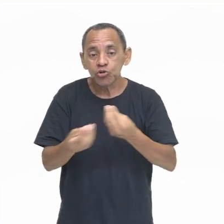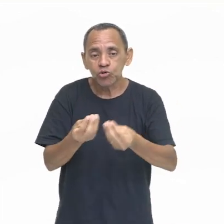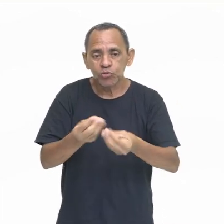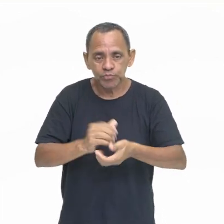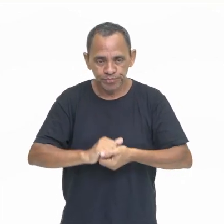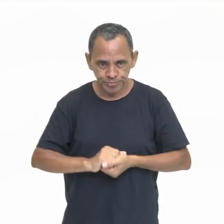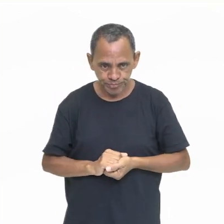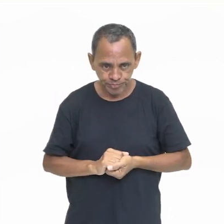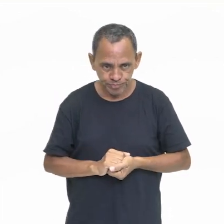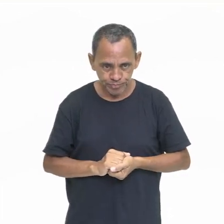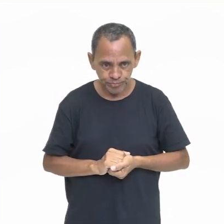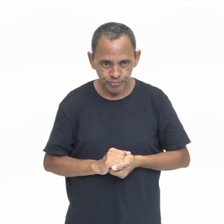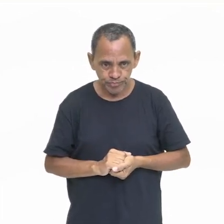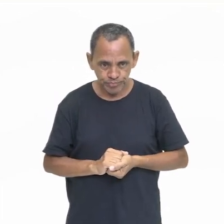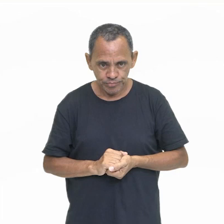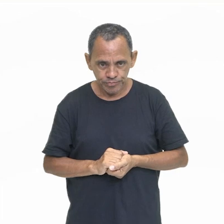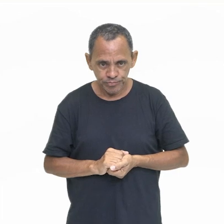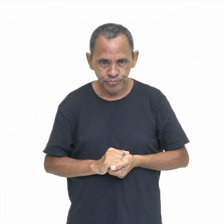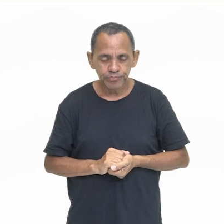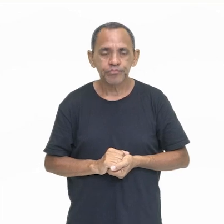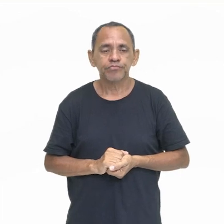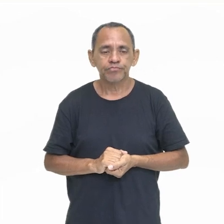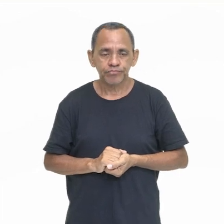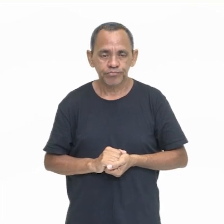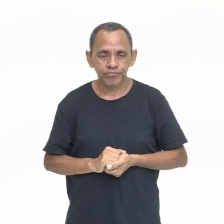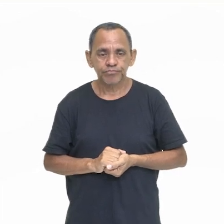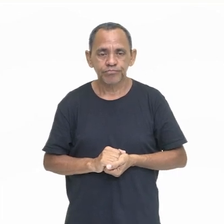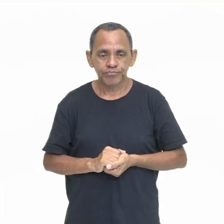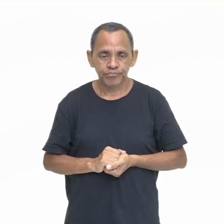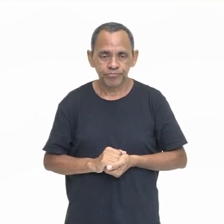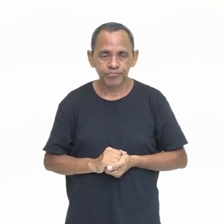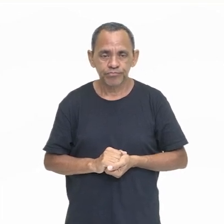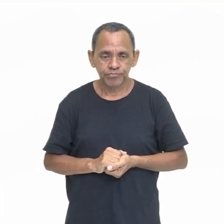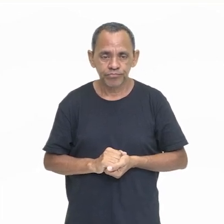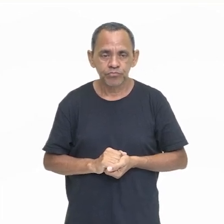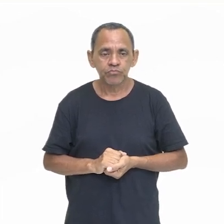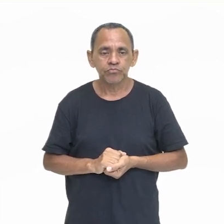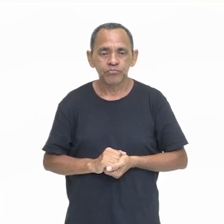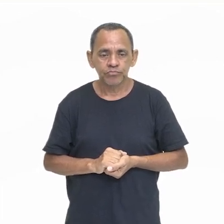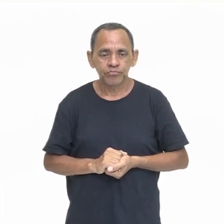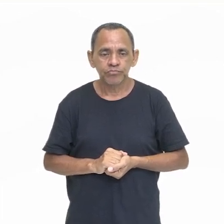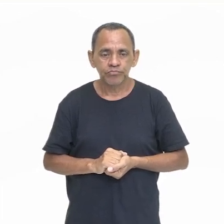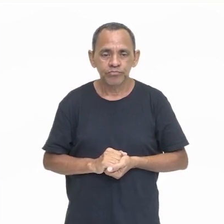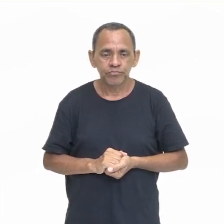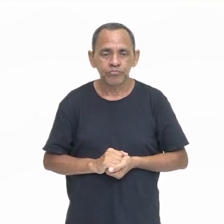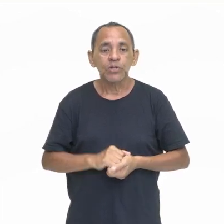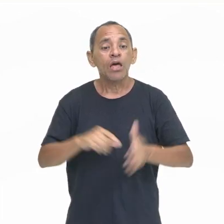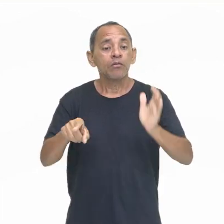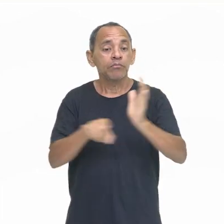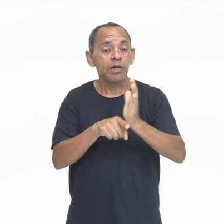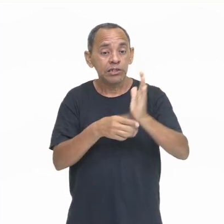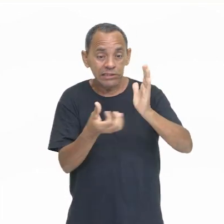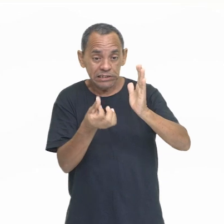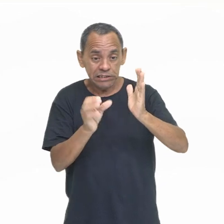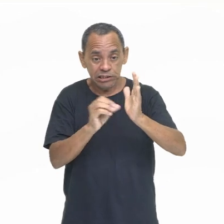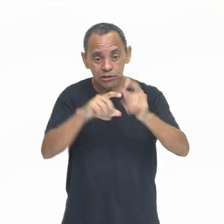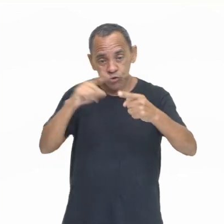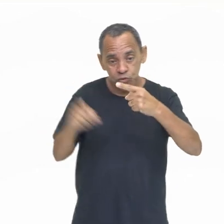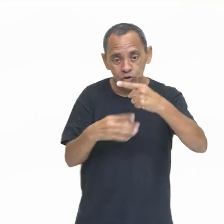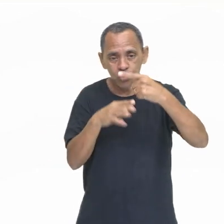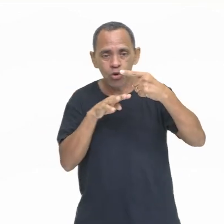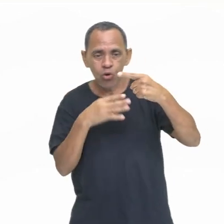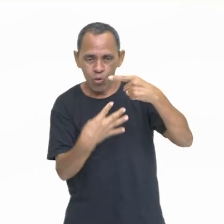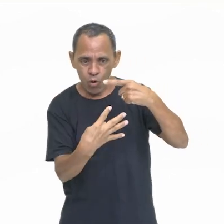para calcular. Ó. Então, o y do vértice é menos delta sobre 4a. Ó. Se o delta é 60, então ficamos aqui com menos